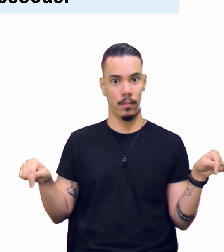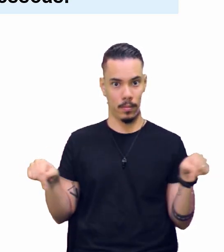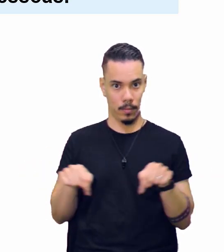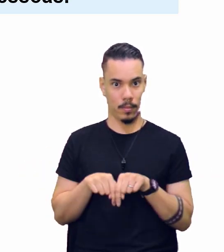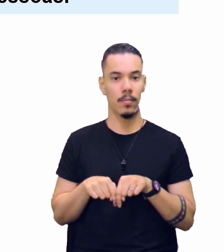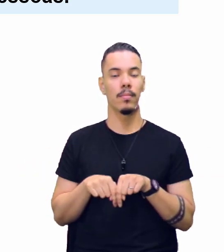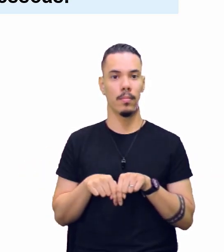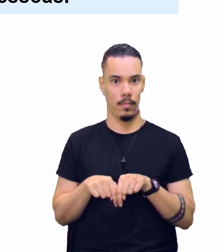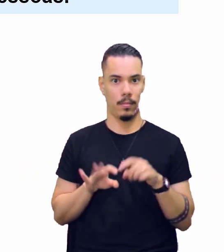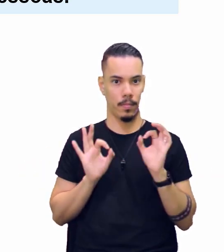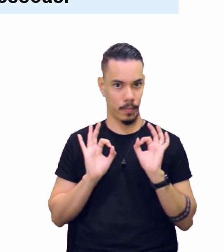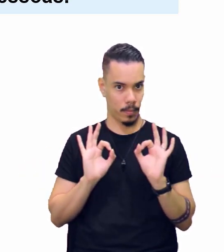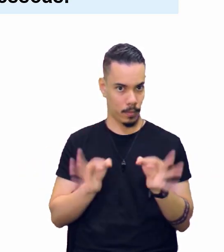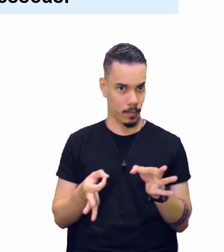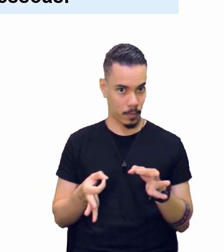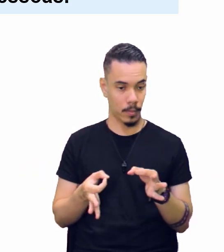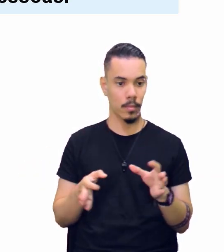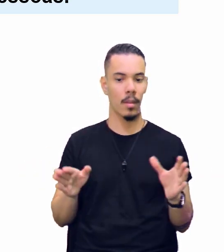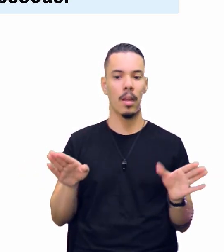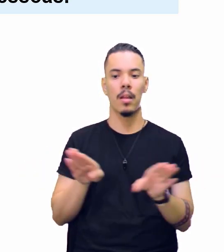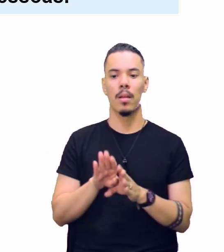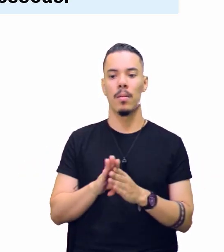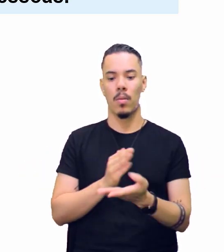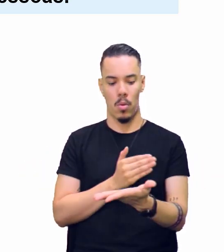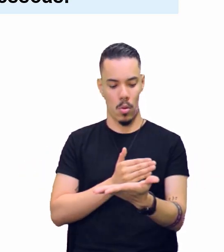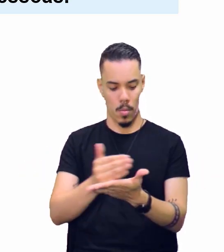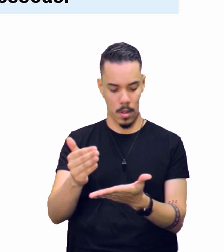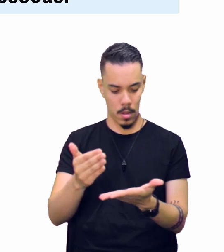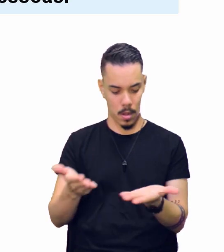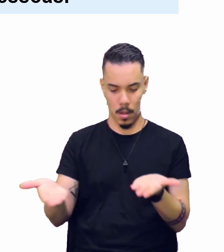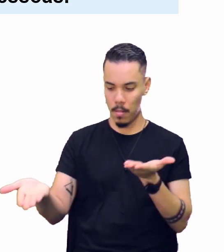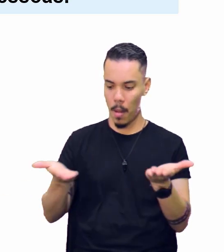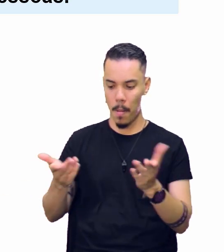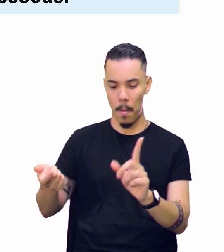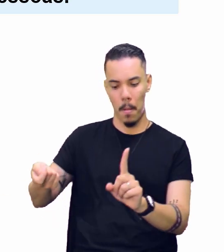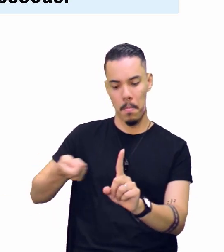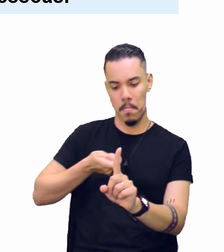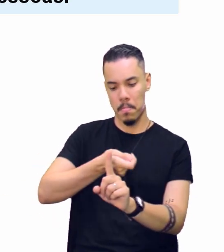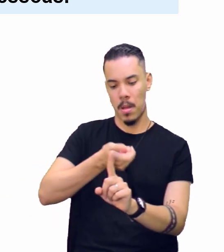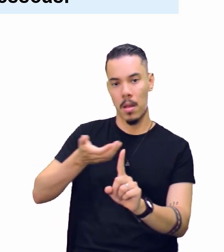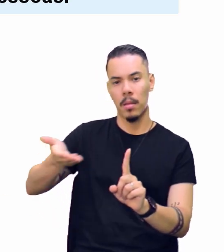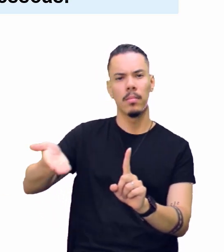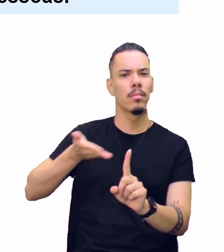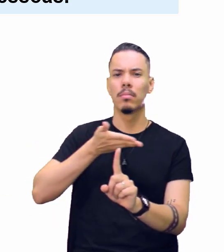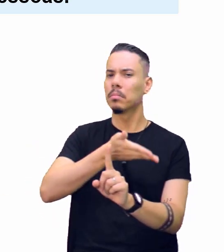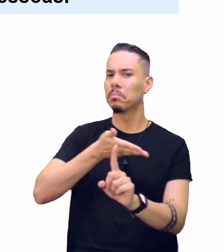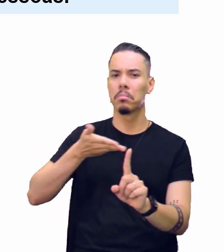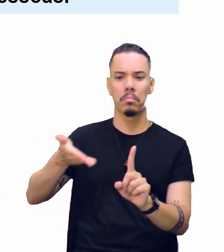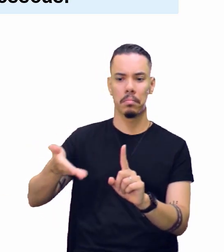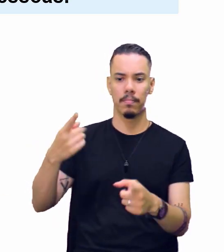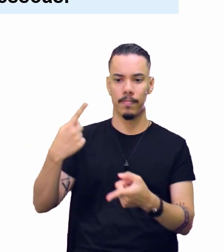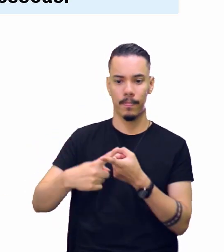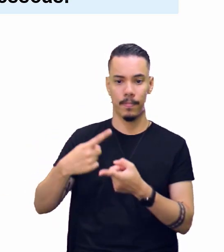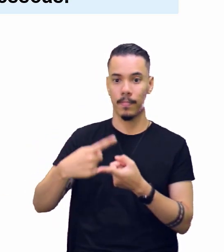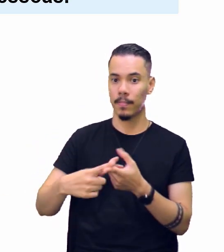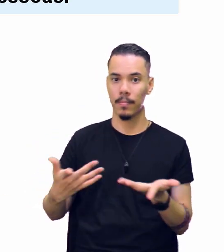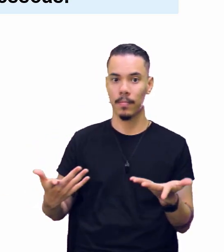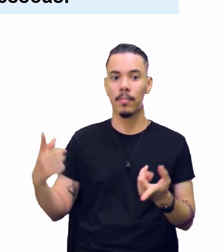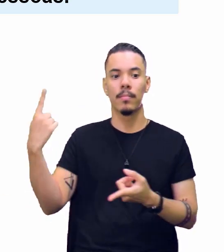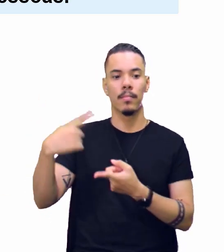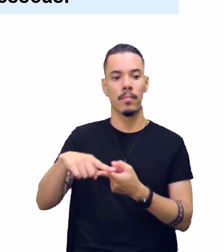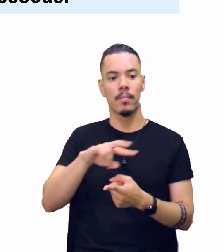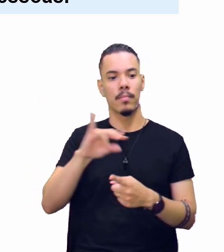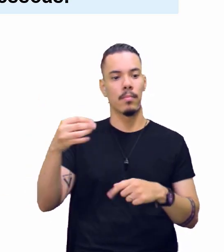tá certo? E começar a mediar por que essa mediação? Porque é ela que vai